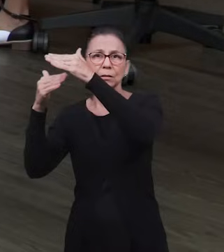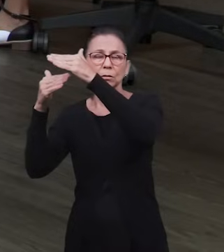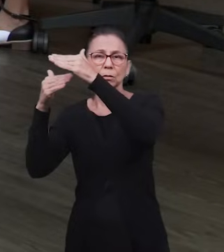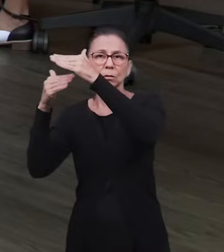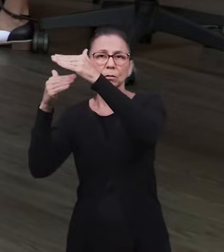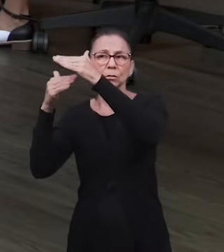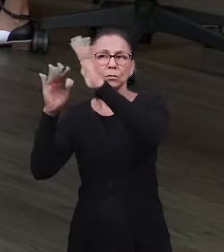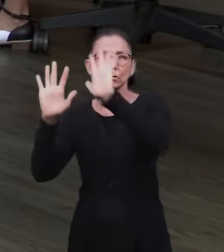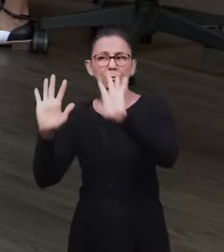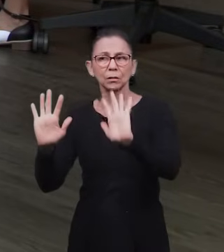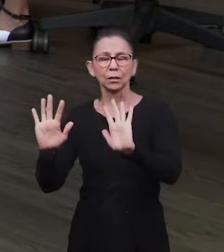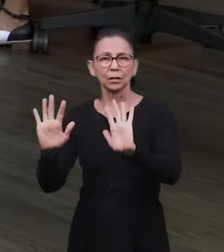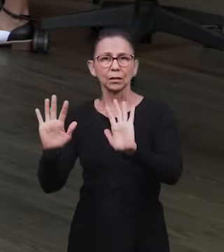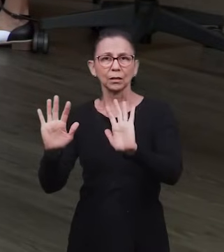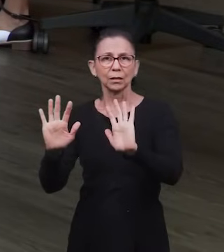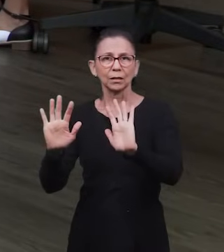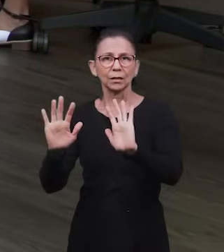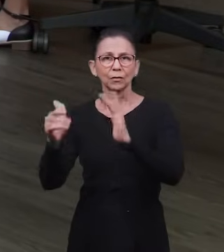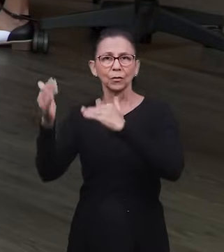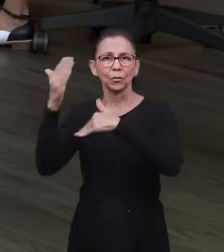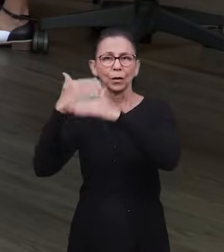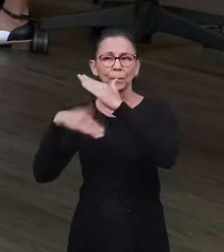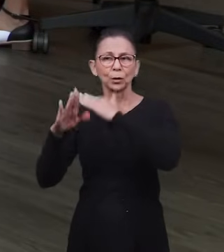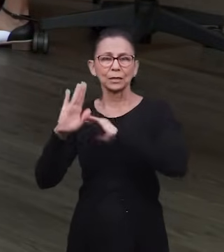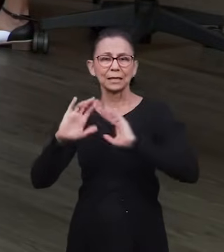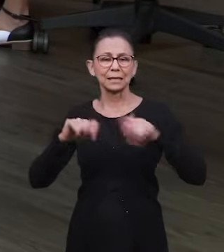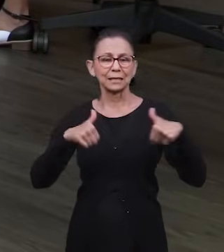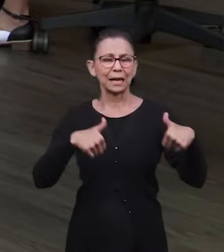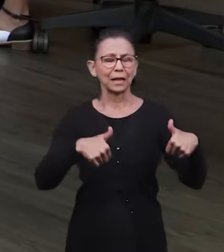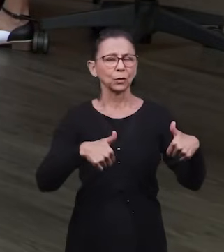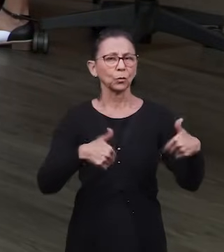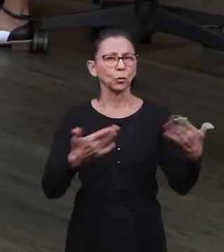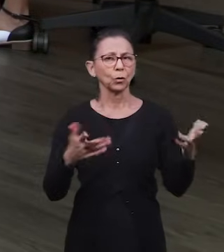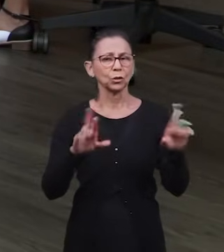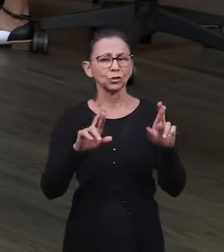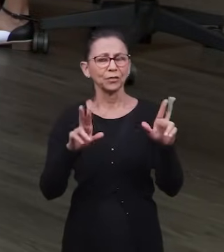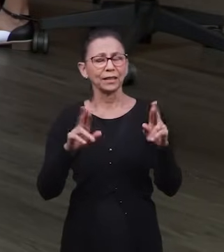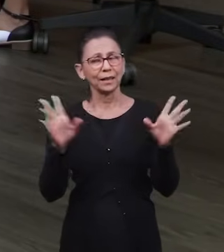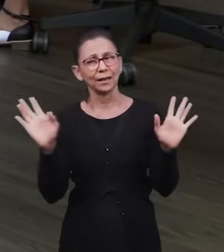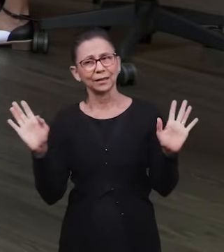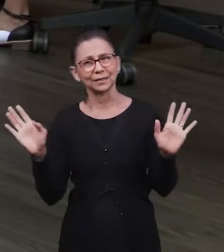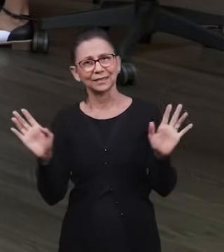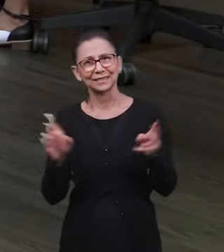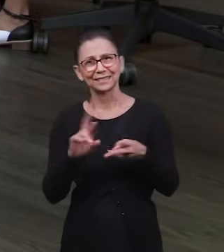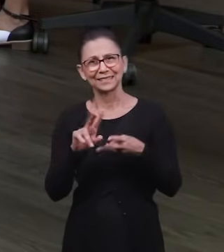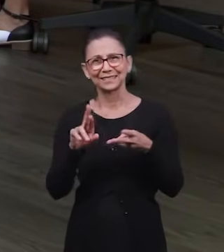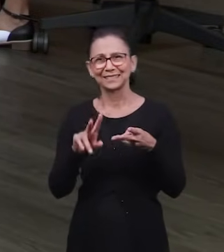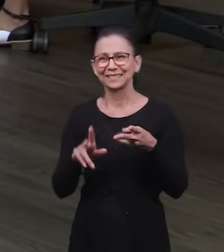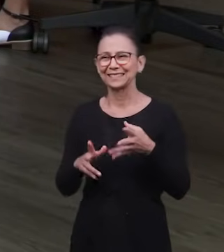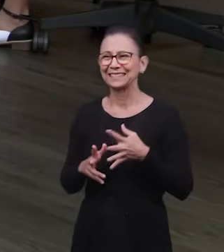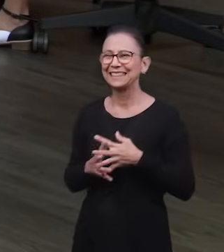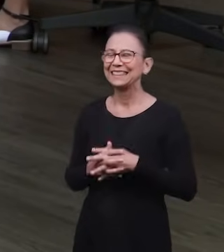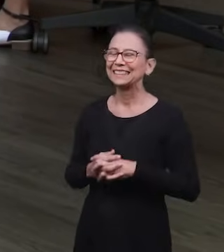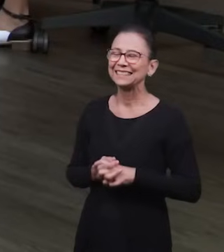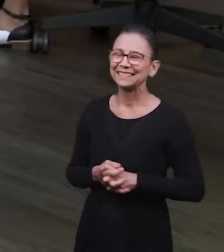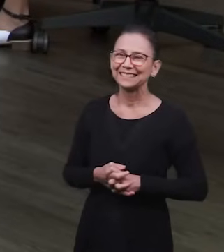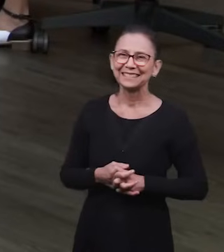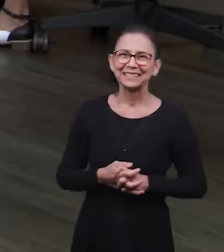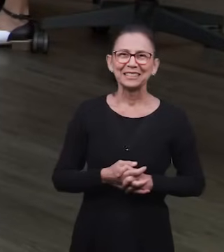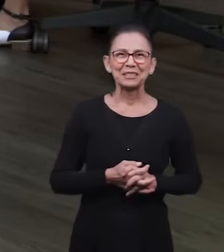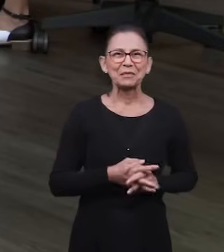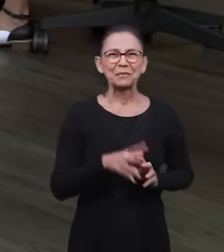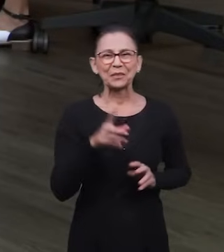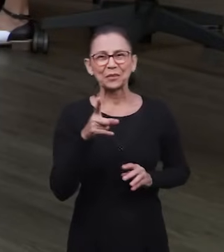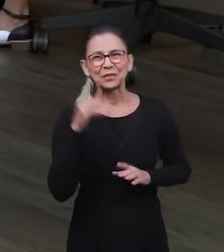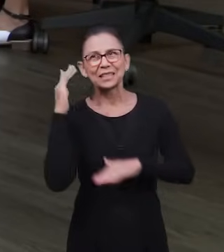ato? Boa pergunta. Vamos lá, pergunta aí. Bem, vamos fazer ato ali. e processo ou processo? Até minha cabeça deu um nó aqui eu agora. pensando que é uma